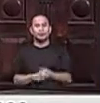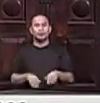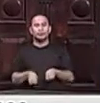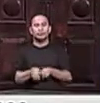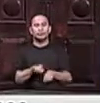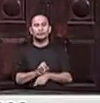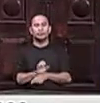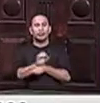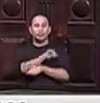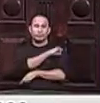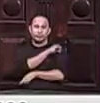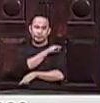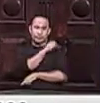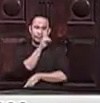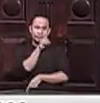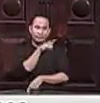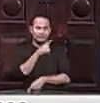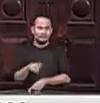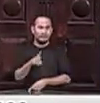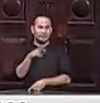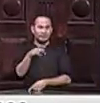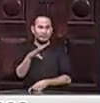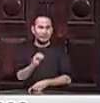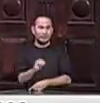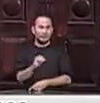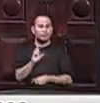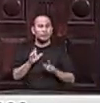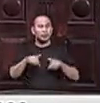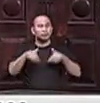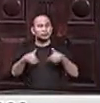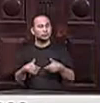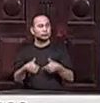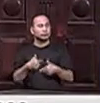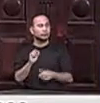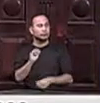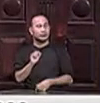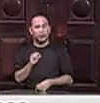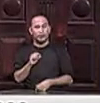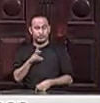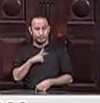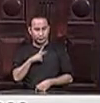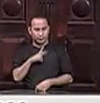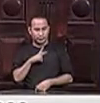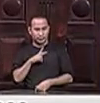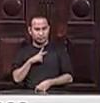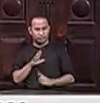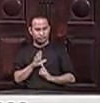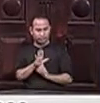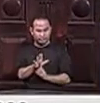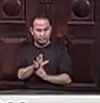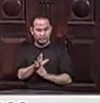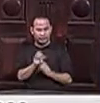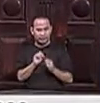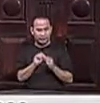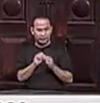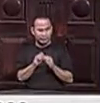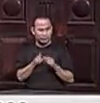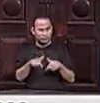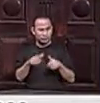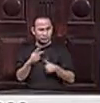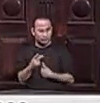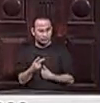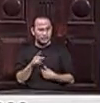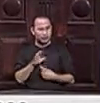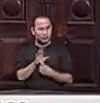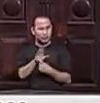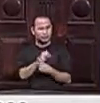Rio de Janeiro veta as medidas que ele próprio propôs para sanear e fazer a sua parte e mostrar